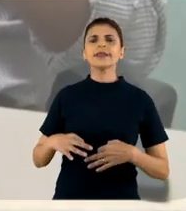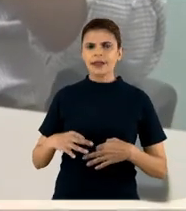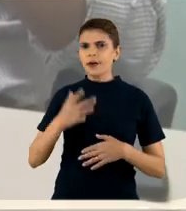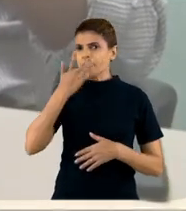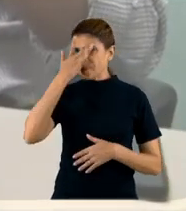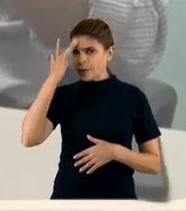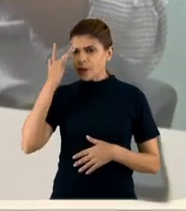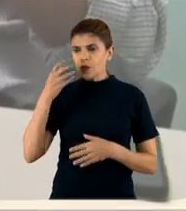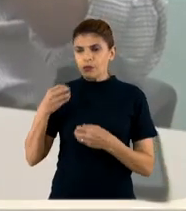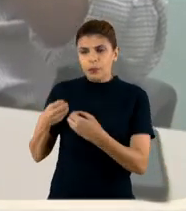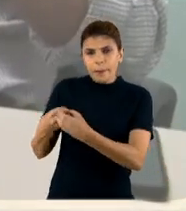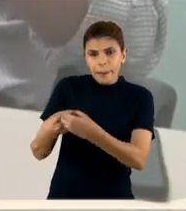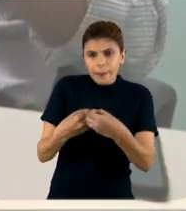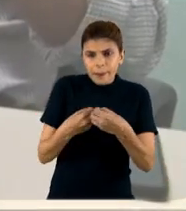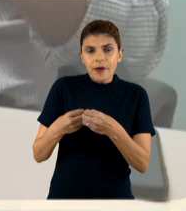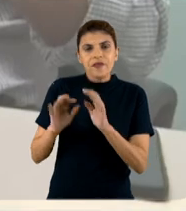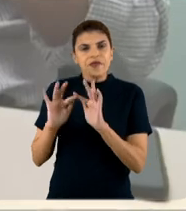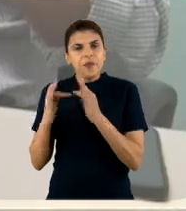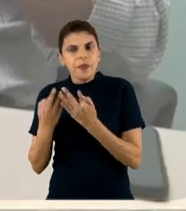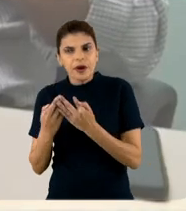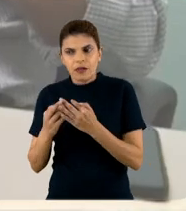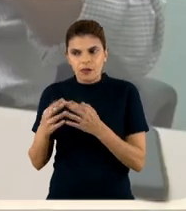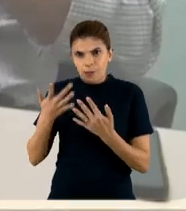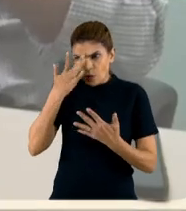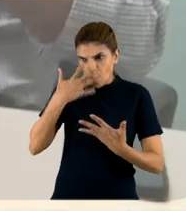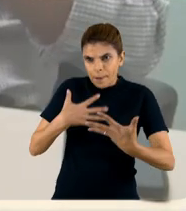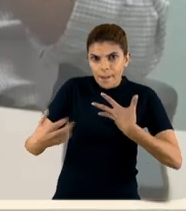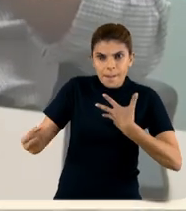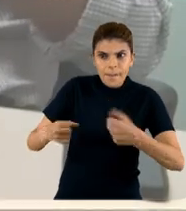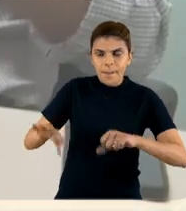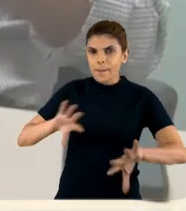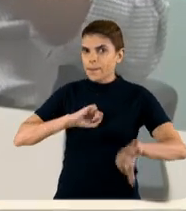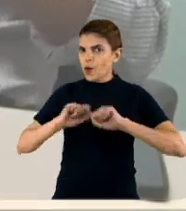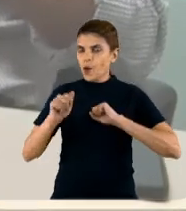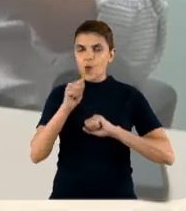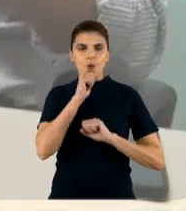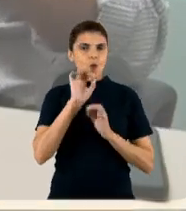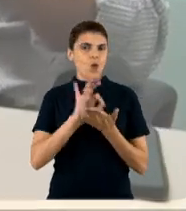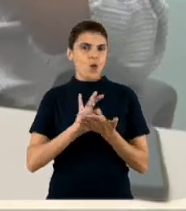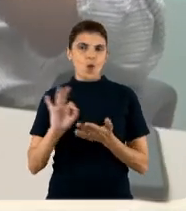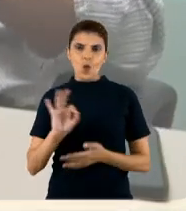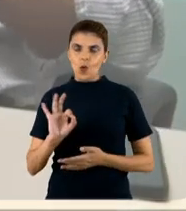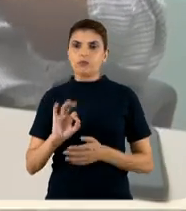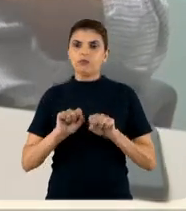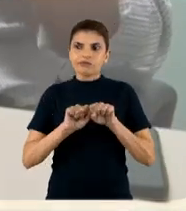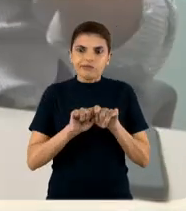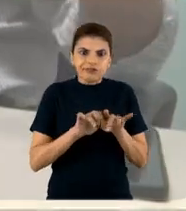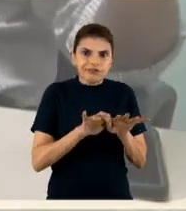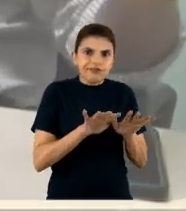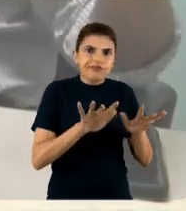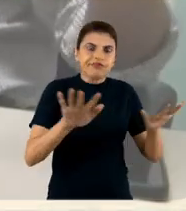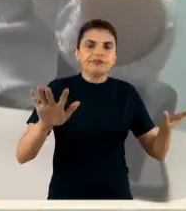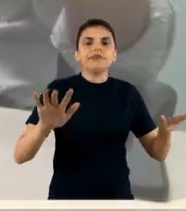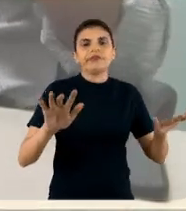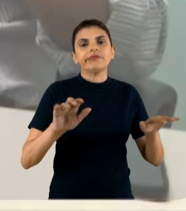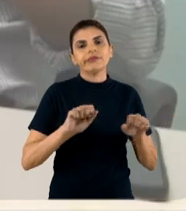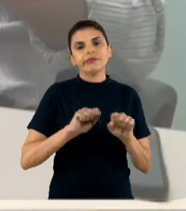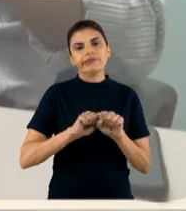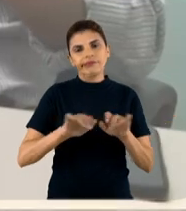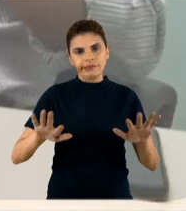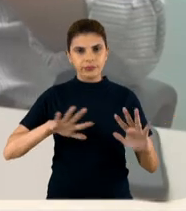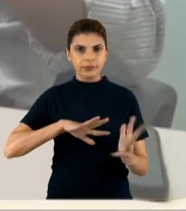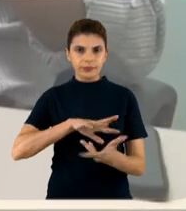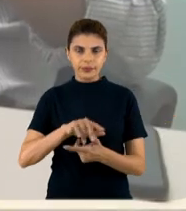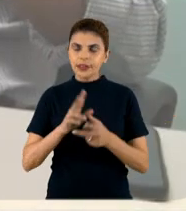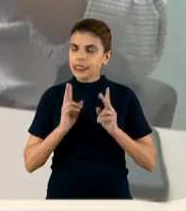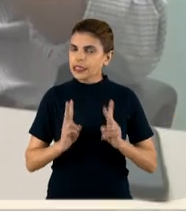pessoa, as pessoas próximas a essa pessoa não se infectaram também e não tem o poder de amplificar os números da epidemia.